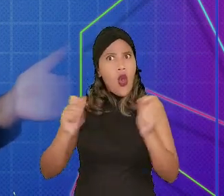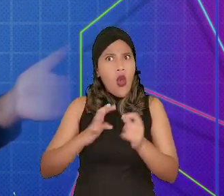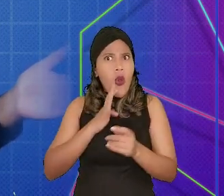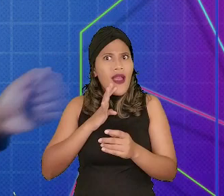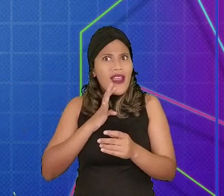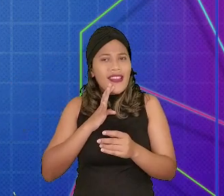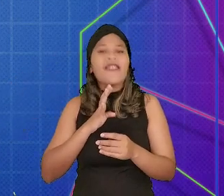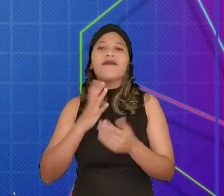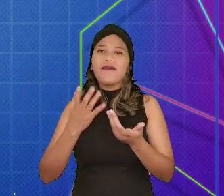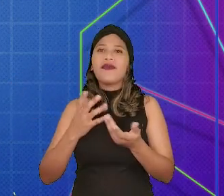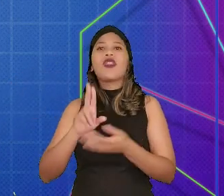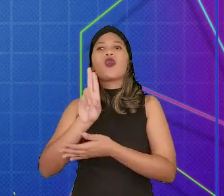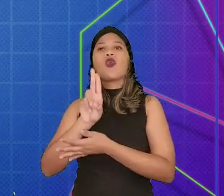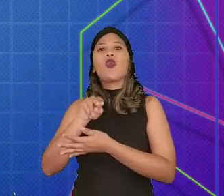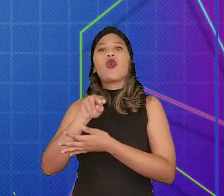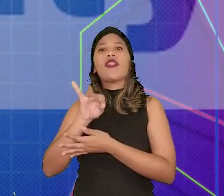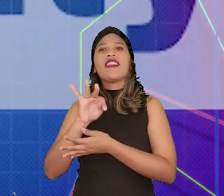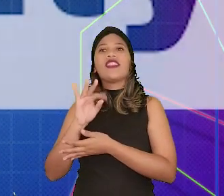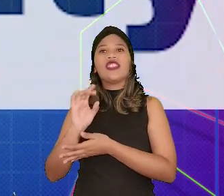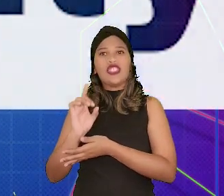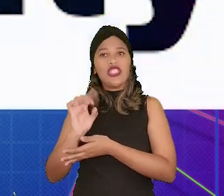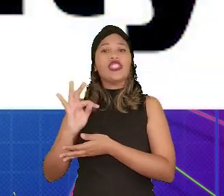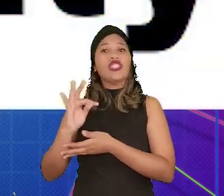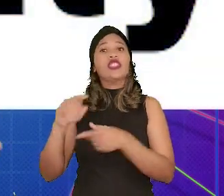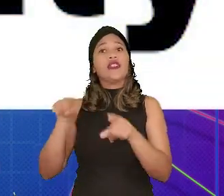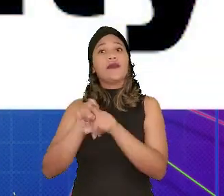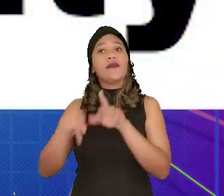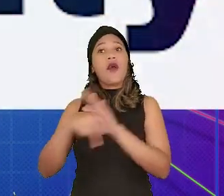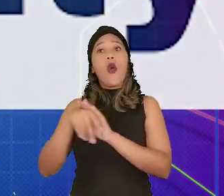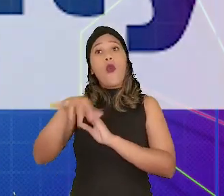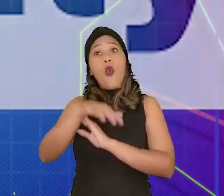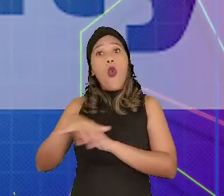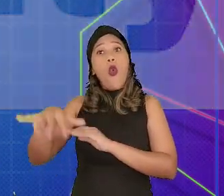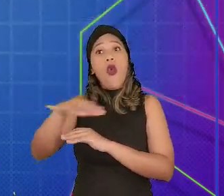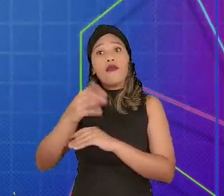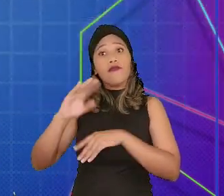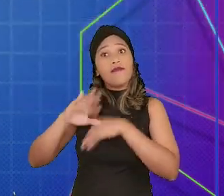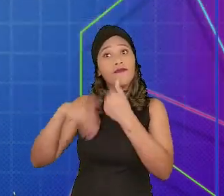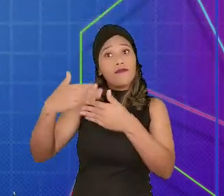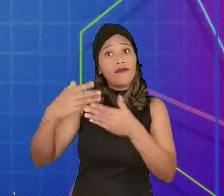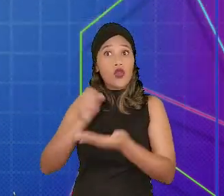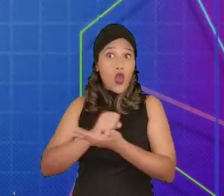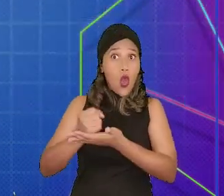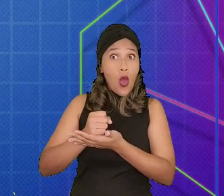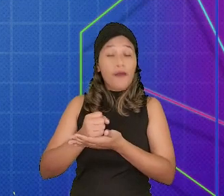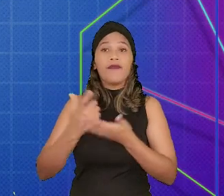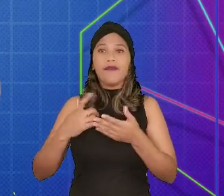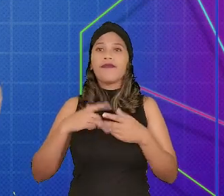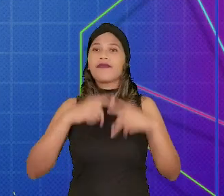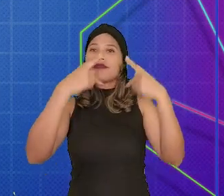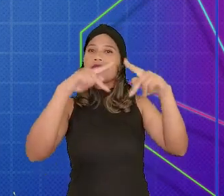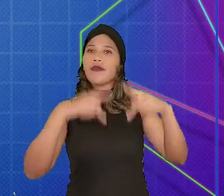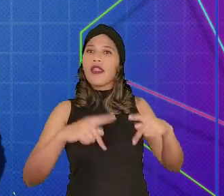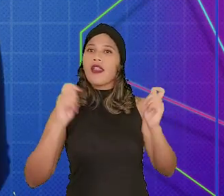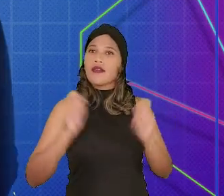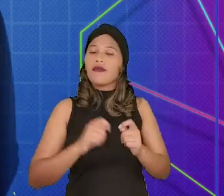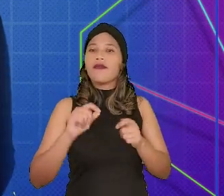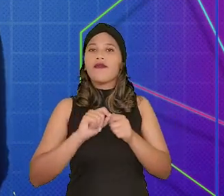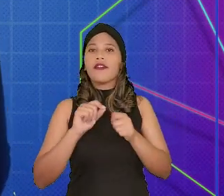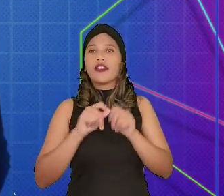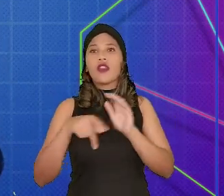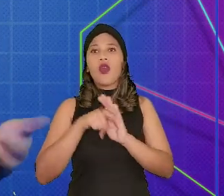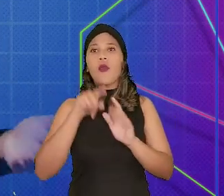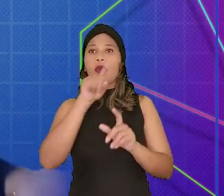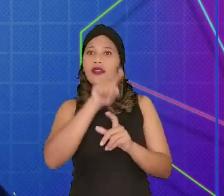algumas, galera? O Unity é uma dessas engines, também chamadas de ambiente de desenvolvimento para jogos. A programação pode ser feita